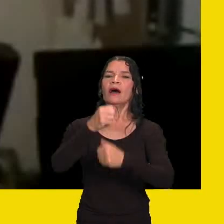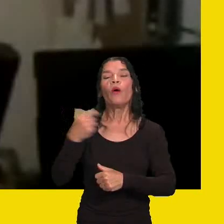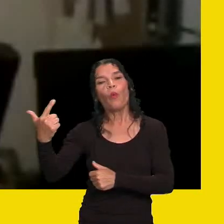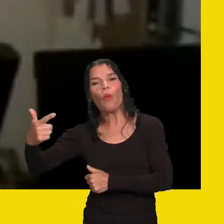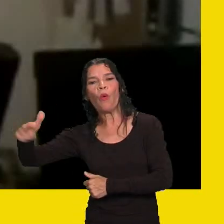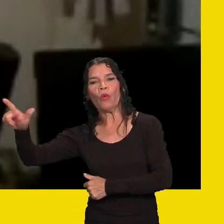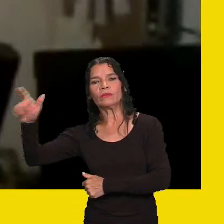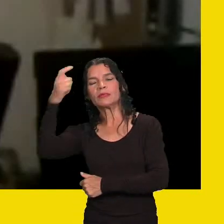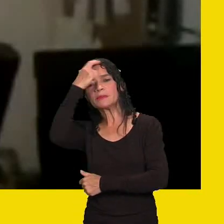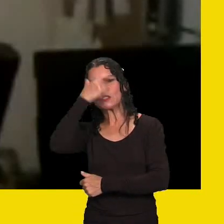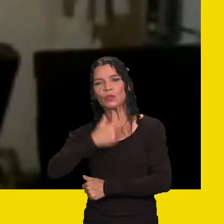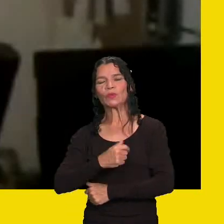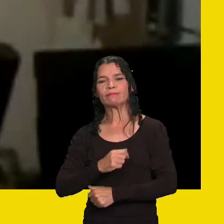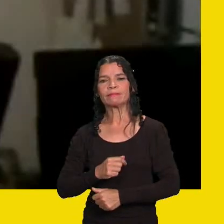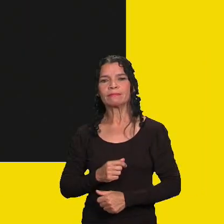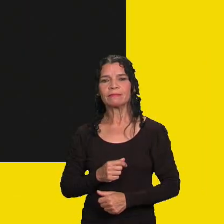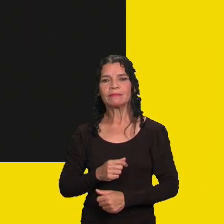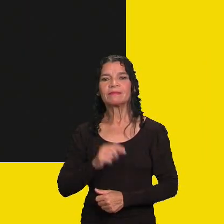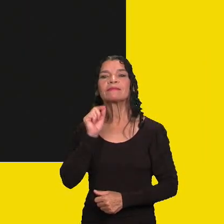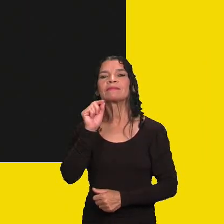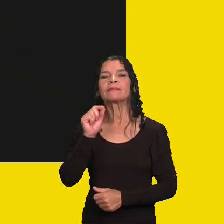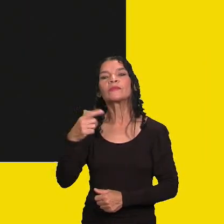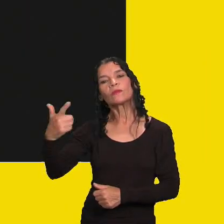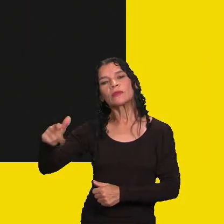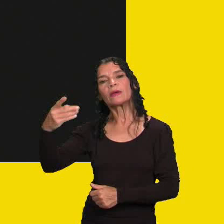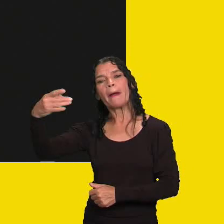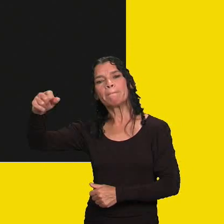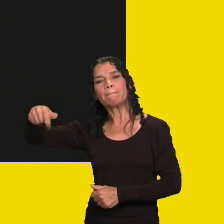agora. Passo a palavra para Amanda.